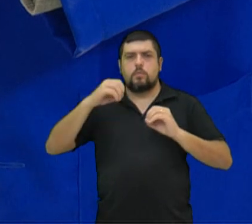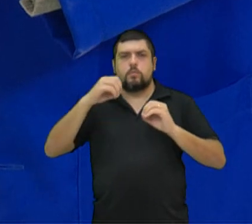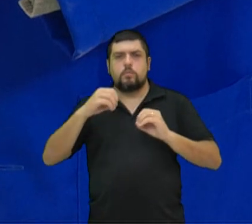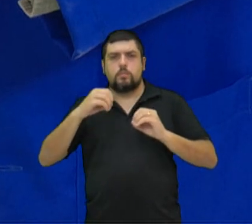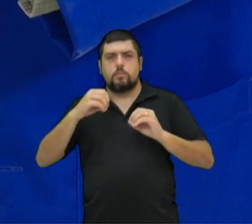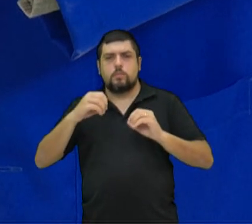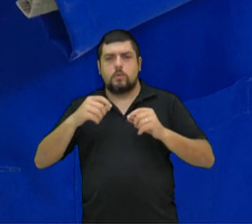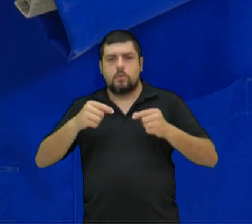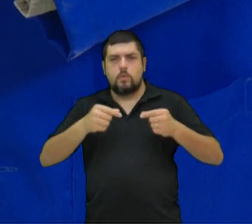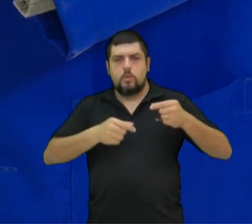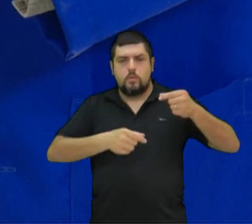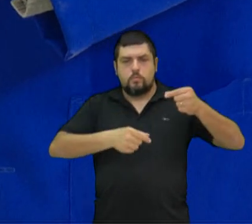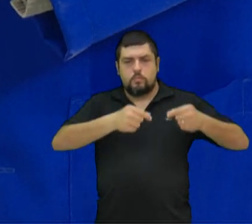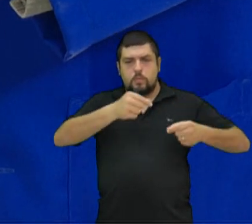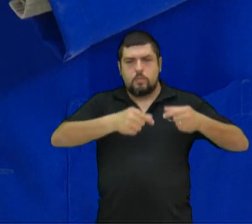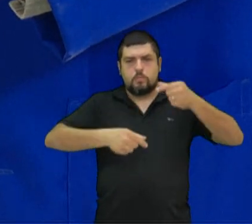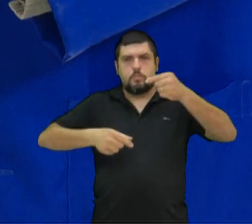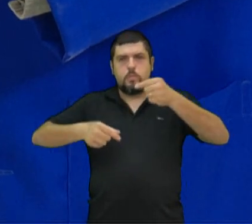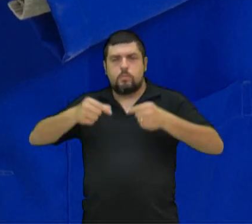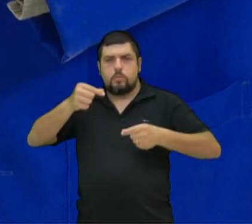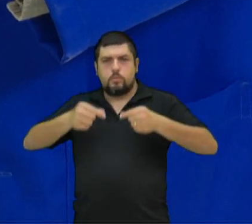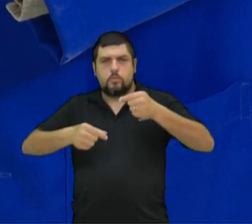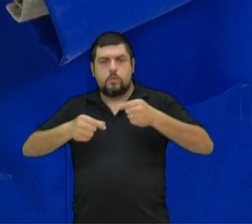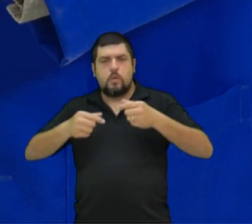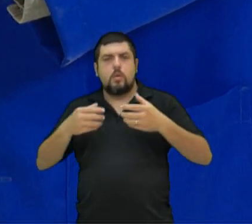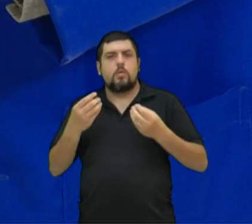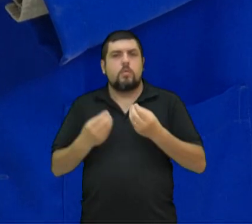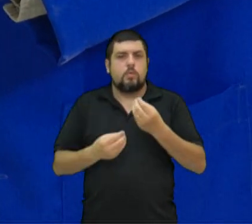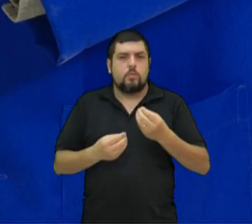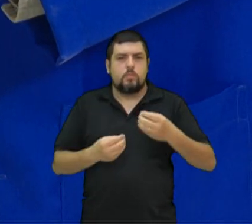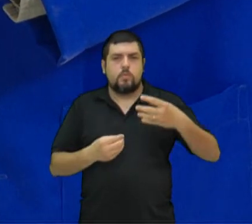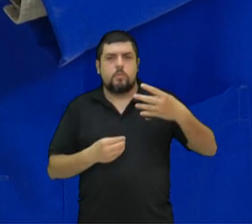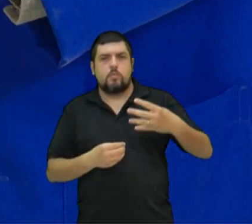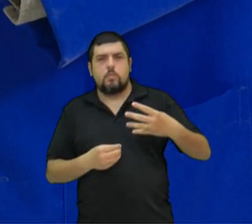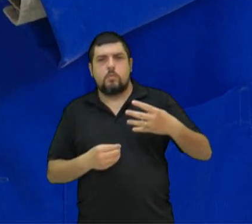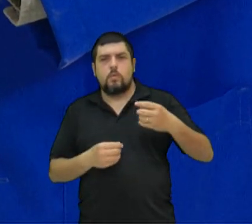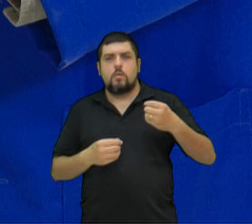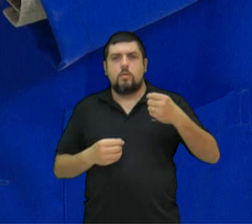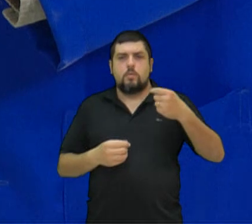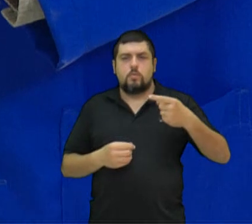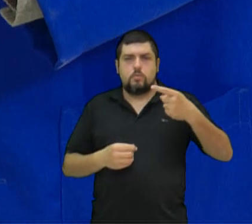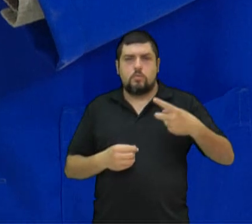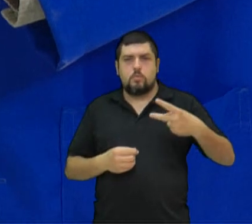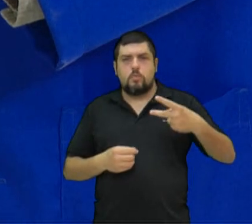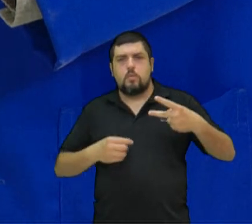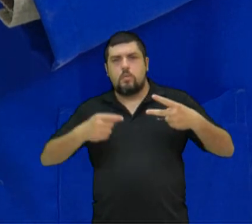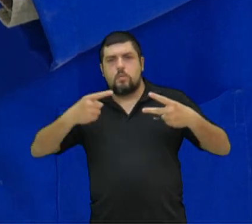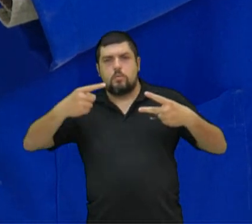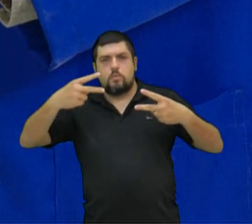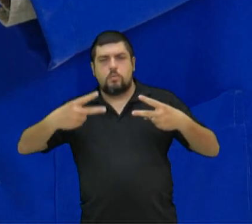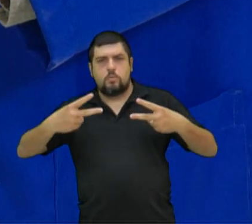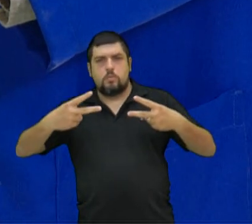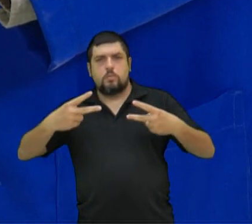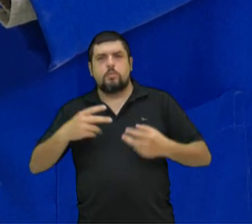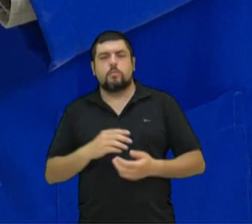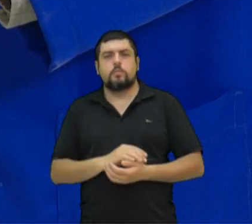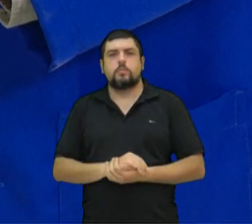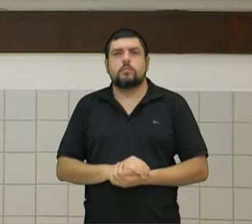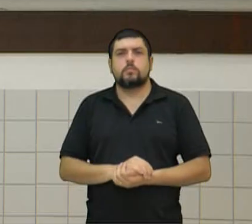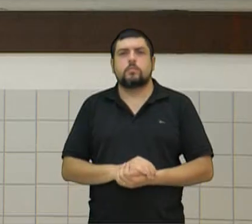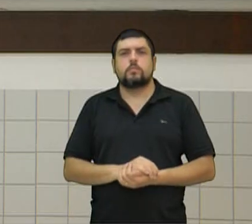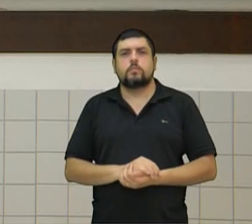Essa corda está como se fosse dupla, está suportando 2 bolas de gude cada uma. Ou seja, 2 bolas de gude aqui e 2 bolas de gude